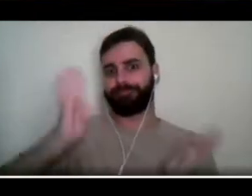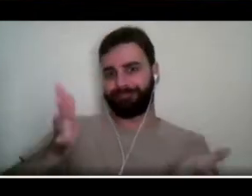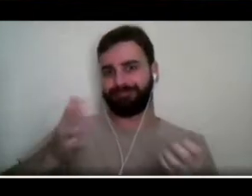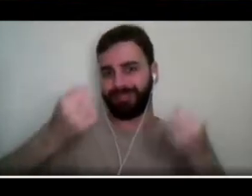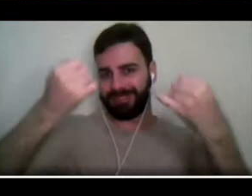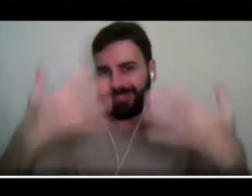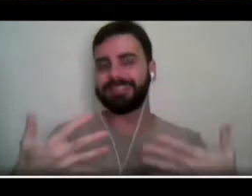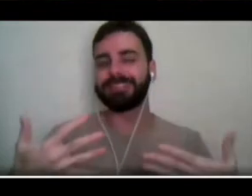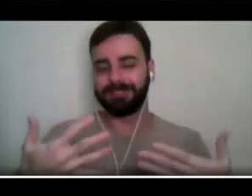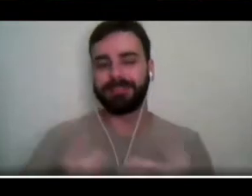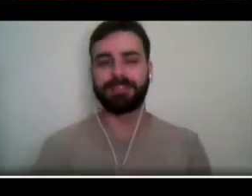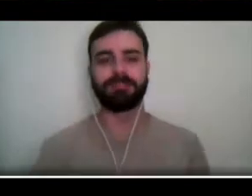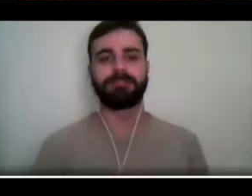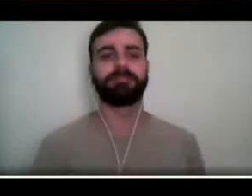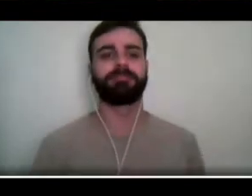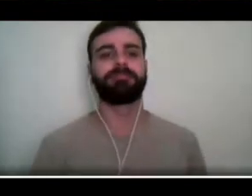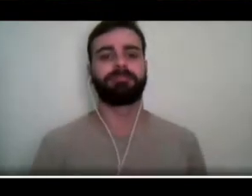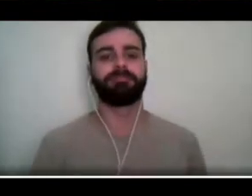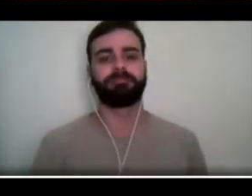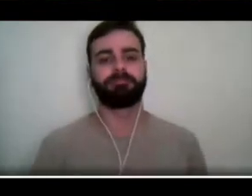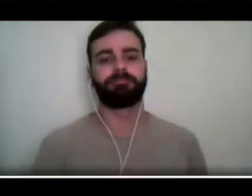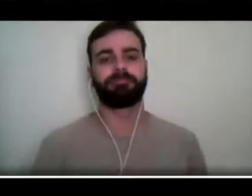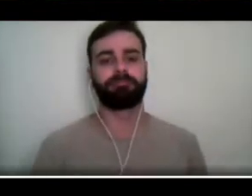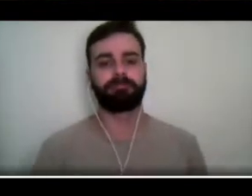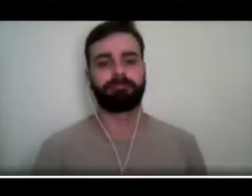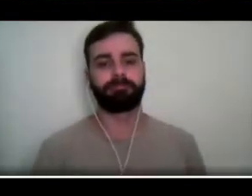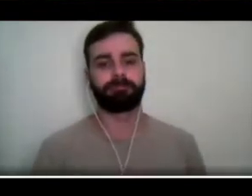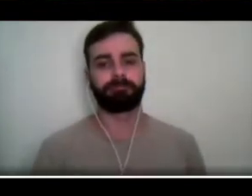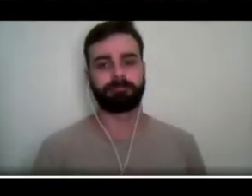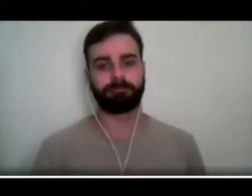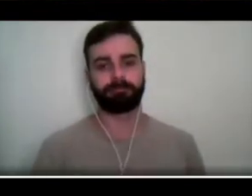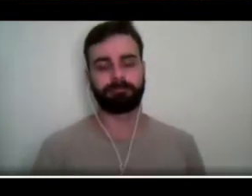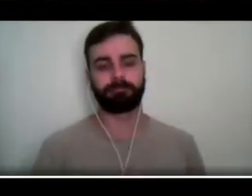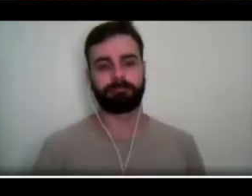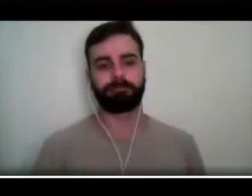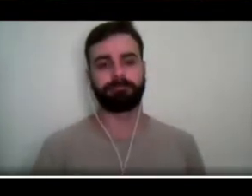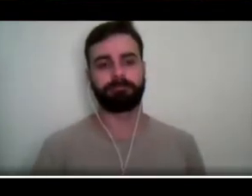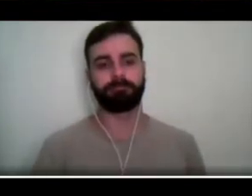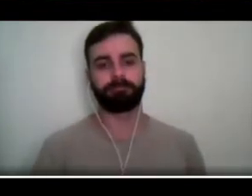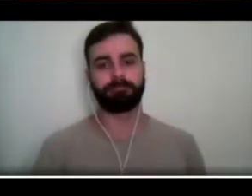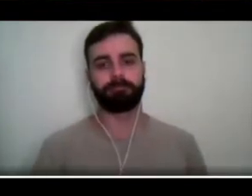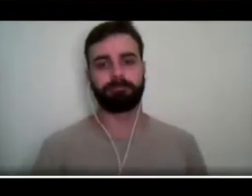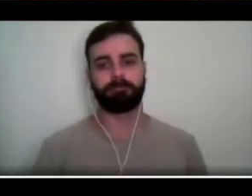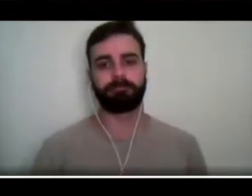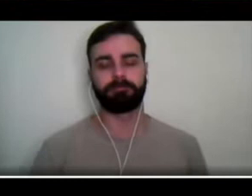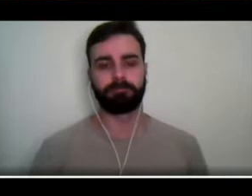Vai me atrapalhar. Deixa eu apagar esse aqui, que a gente vai ter mais espaço aqui.